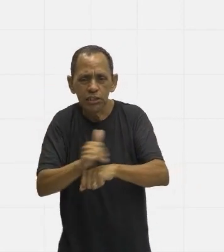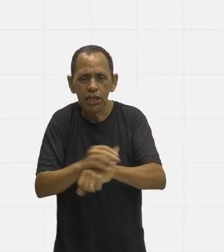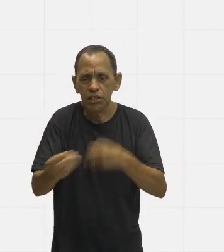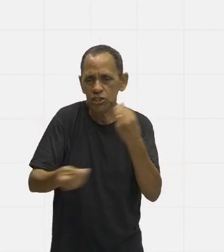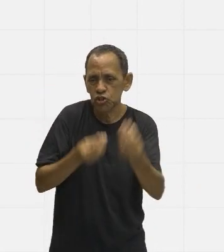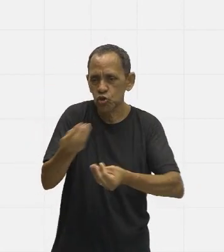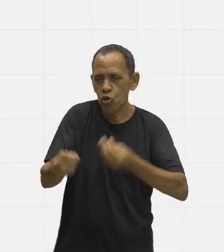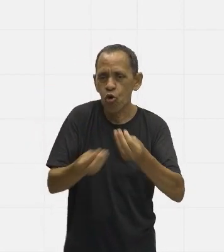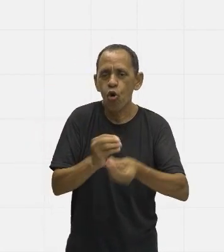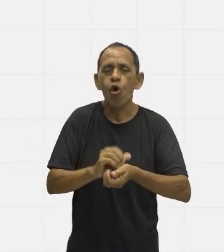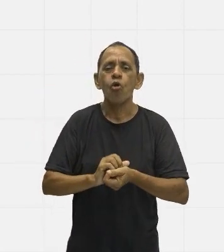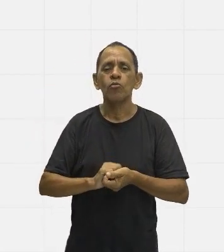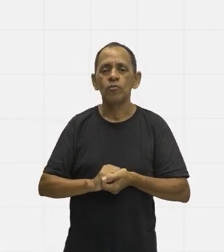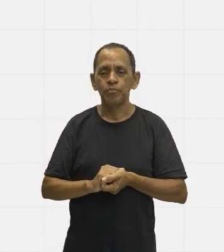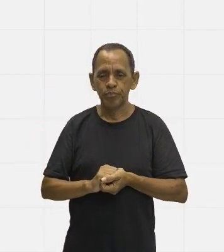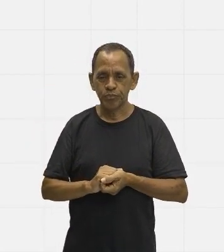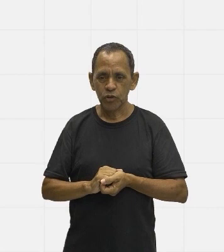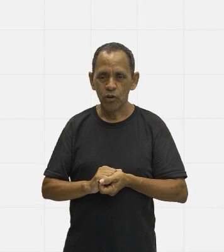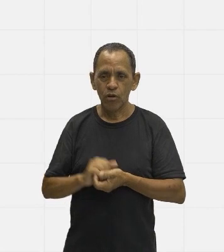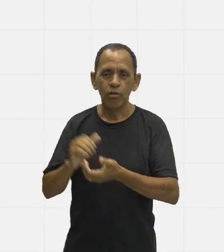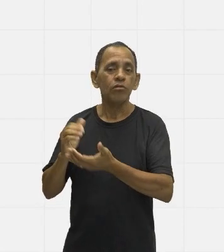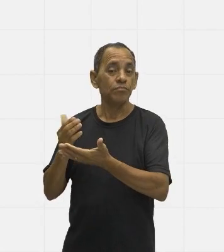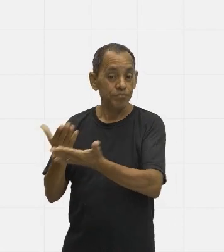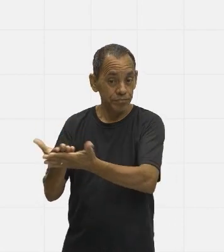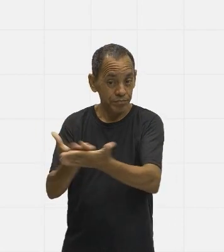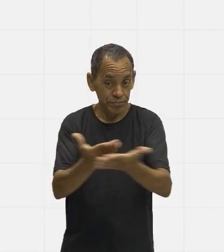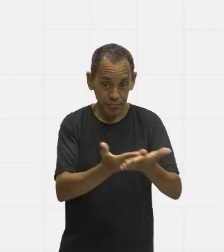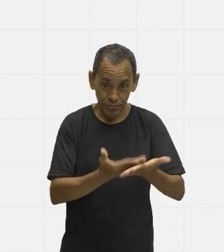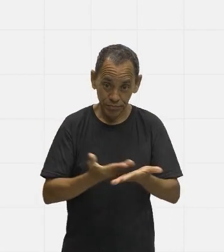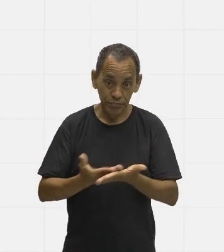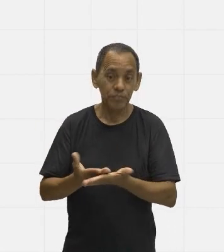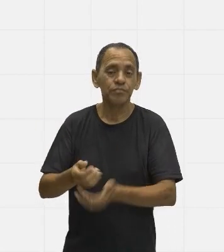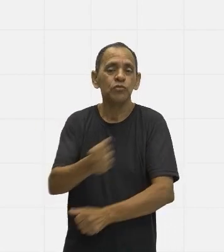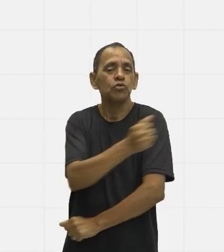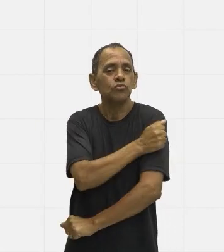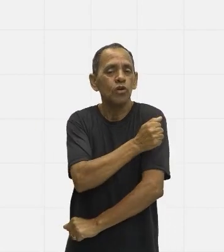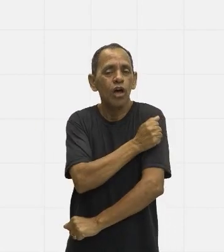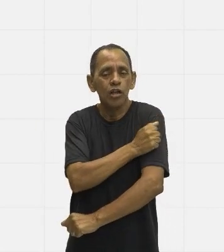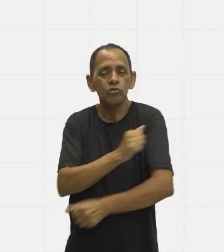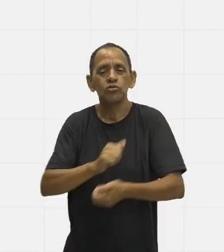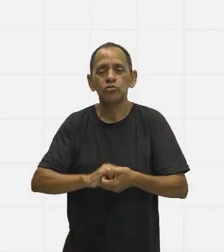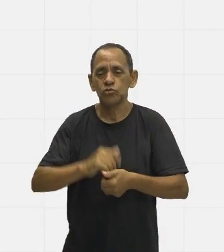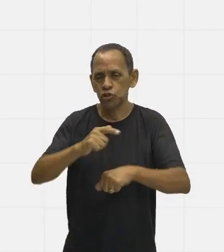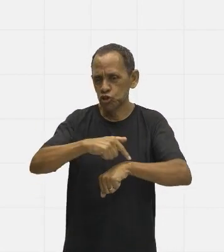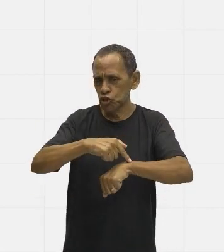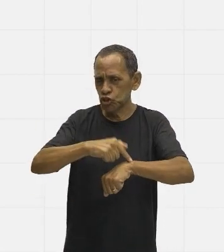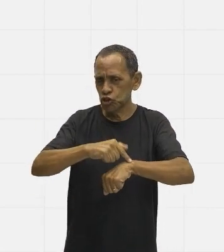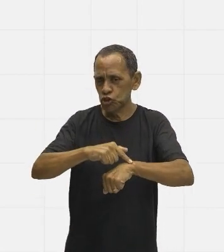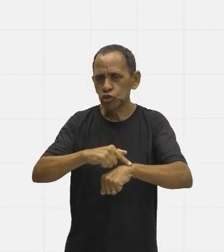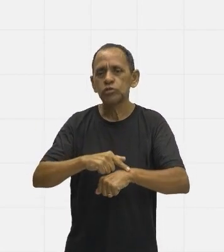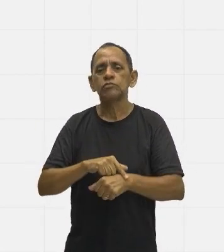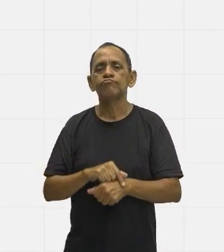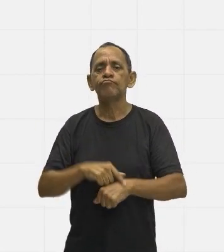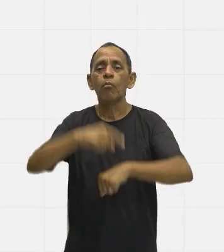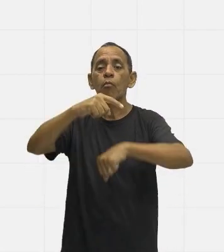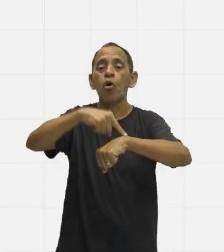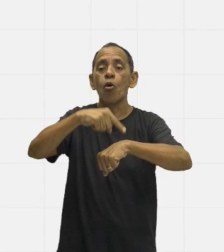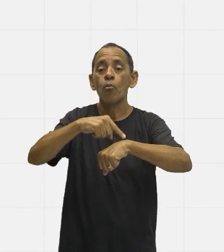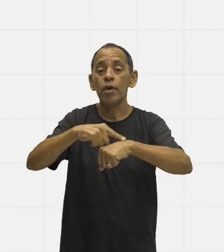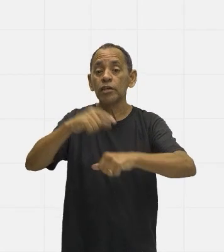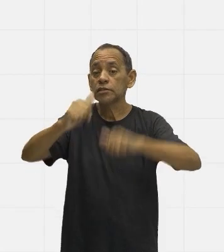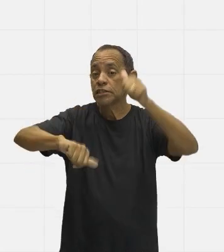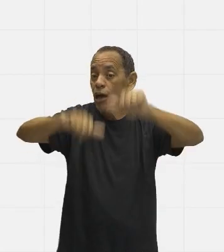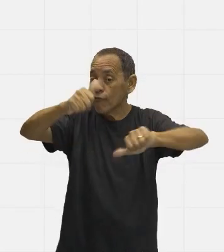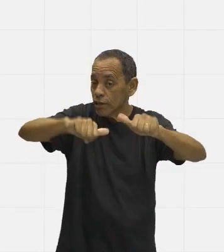esse momento de hoje está todo interligado. Tá? Então, o instrumento é utilizado para a realização da avaliação diagnóstica. O